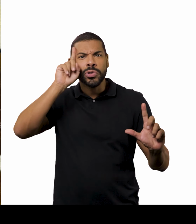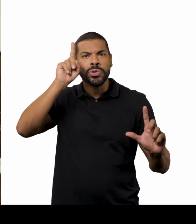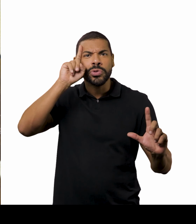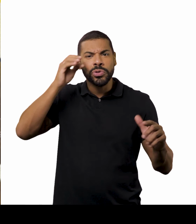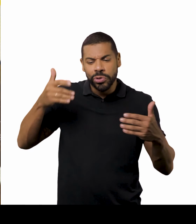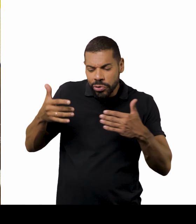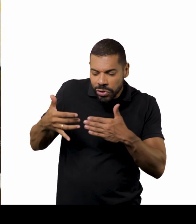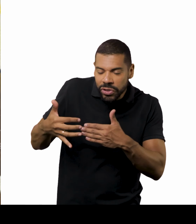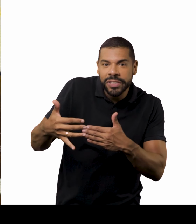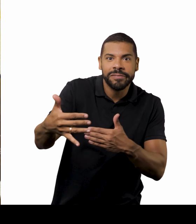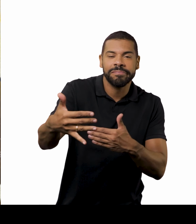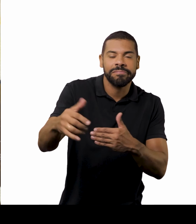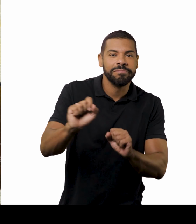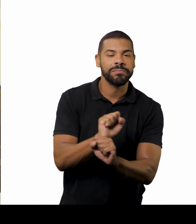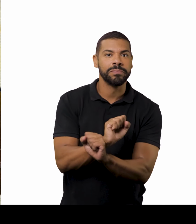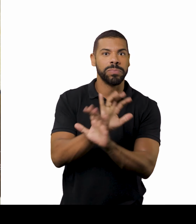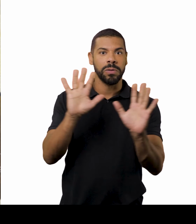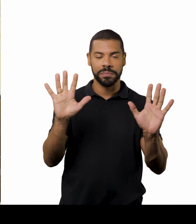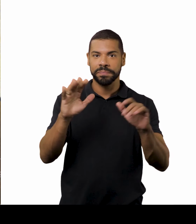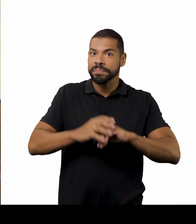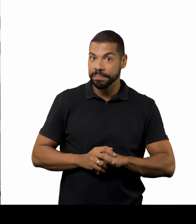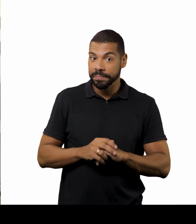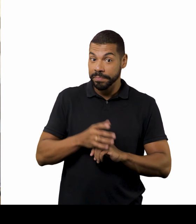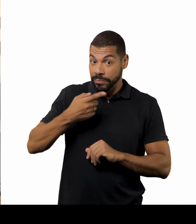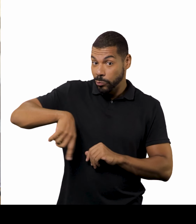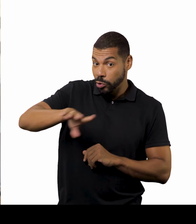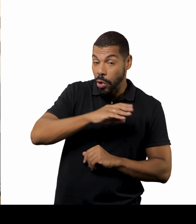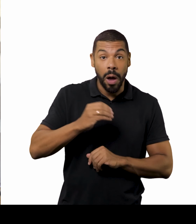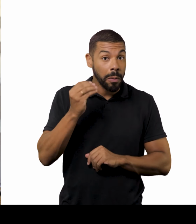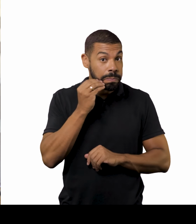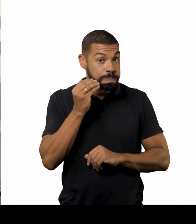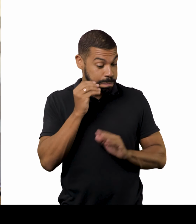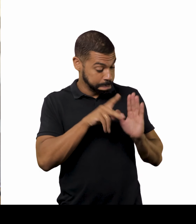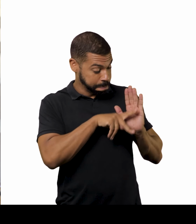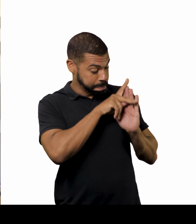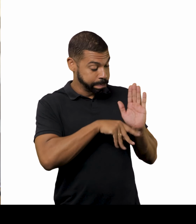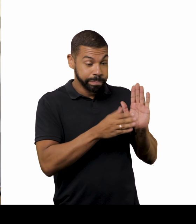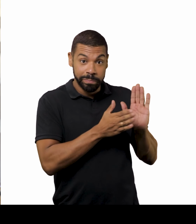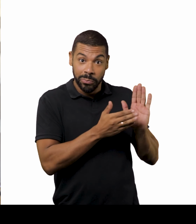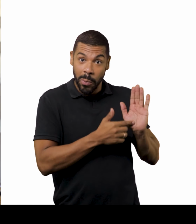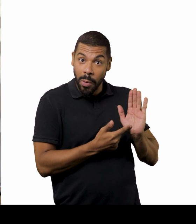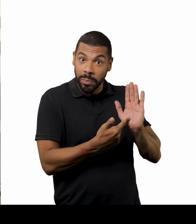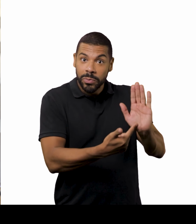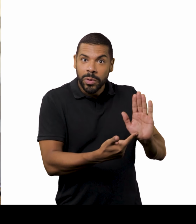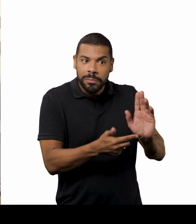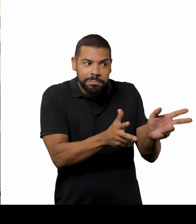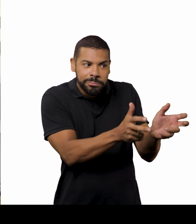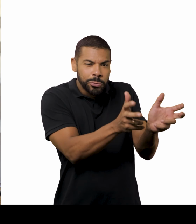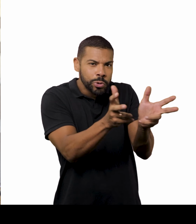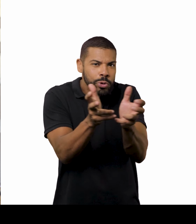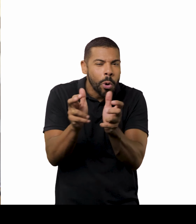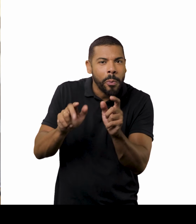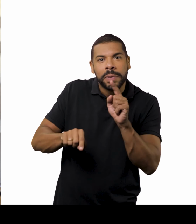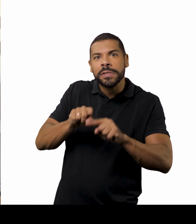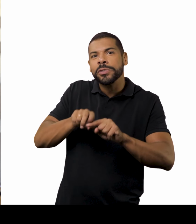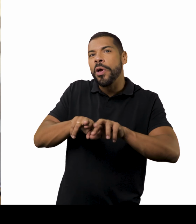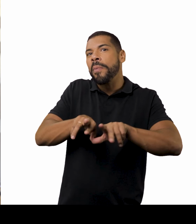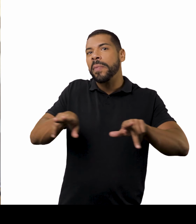se tornam algo extraordinário, né? A gente está propondo isso ali também nessas roupas. Da gente buscar